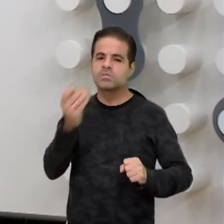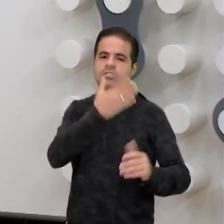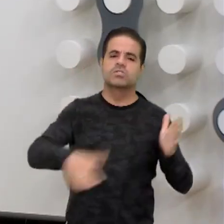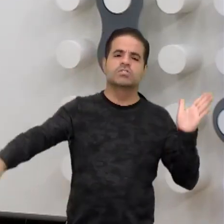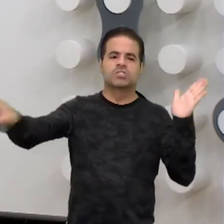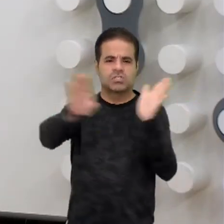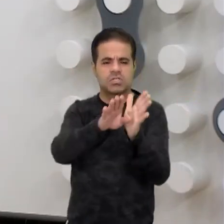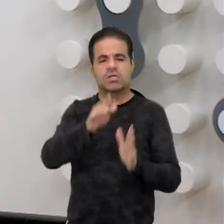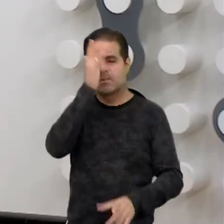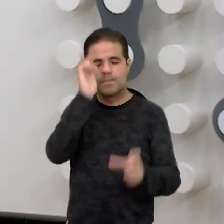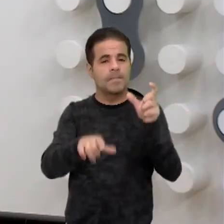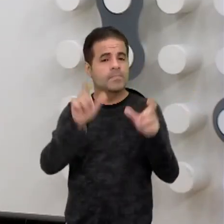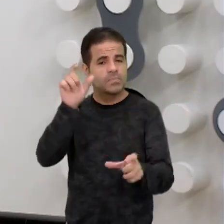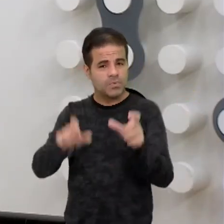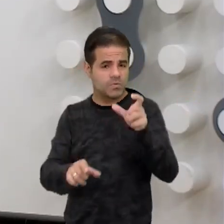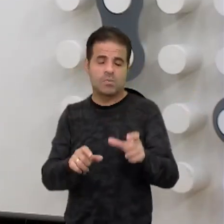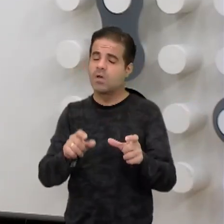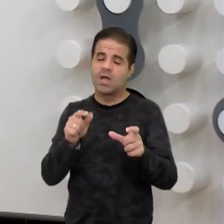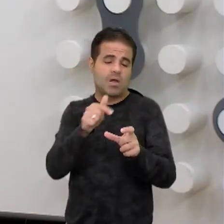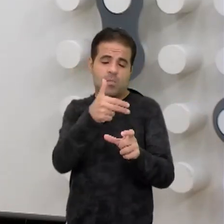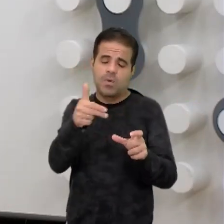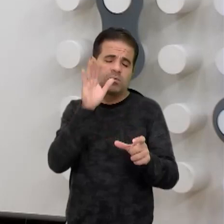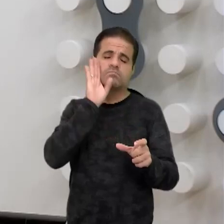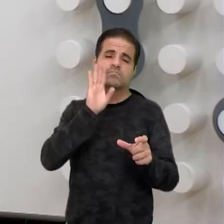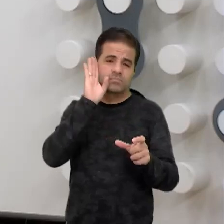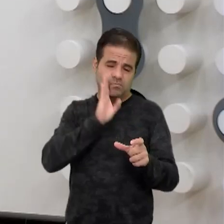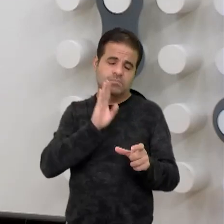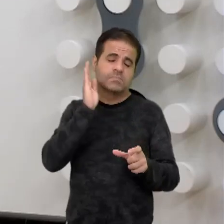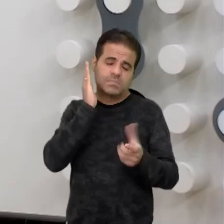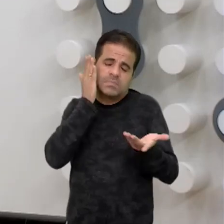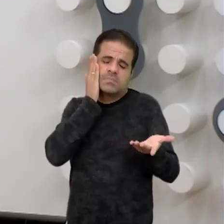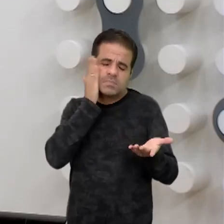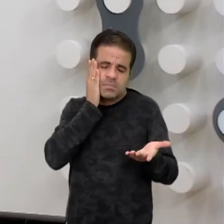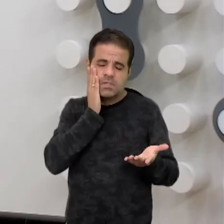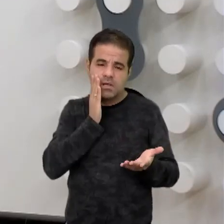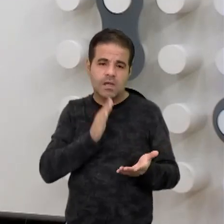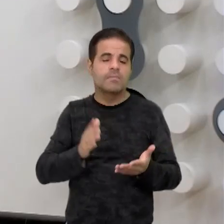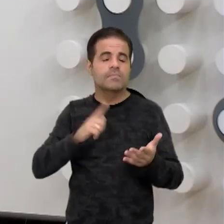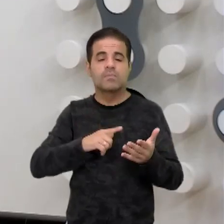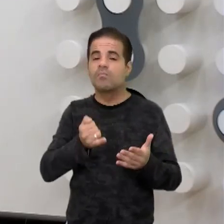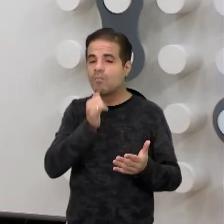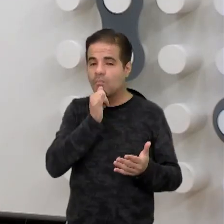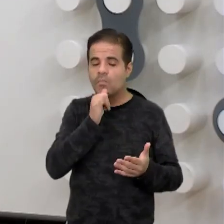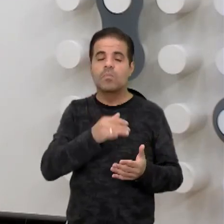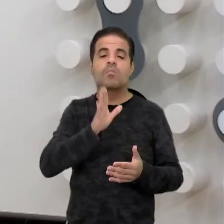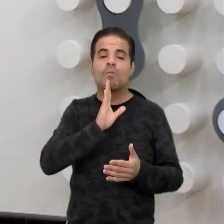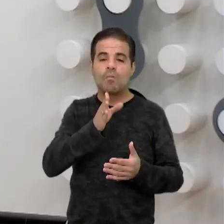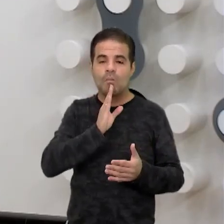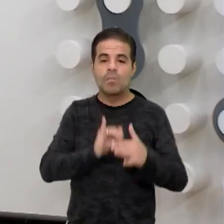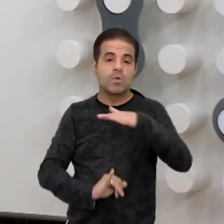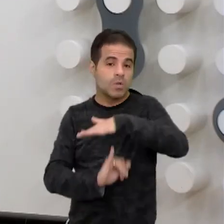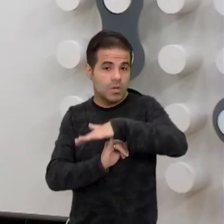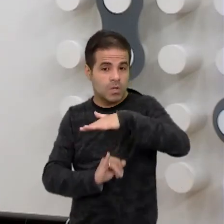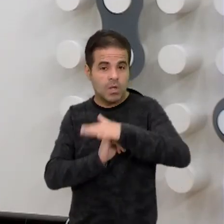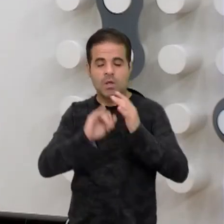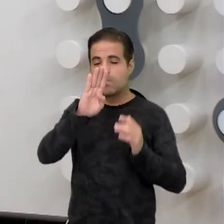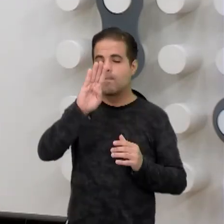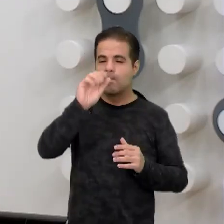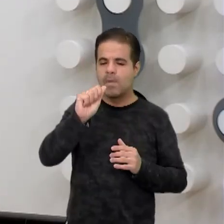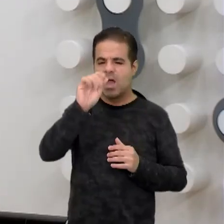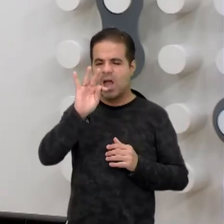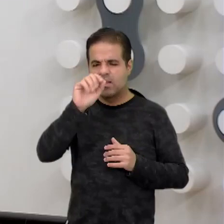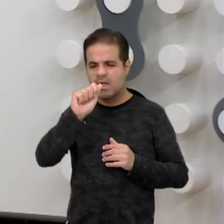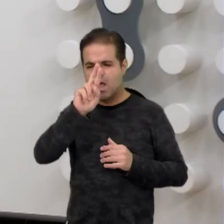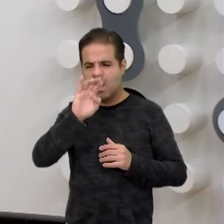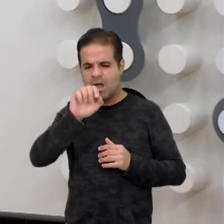chegar nessas pessoas. Então isso é uma coisa legal até, né? Nós temos, por exemplo, eu conheço o Instituto Bacarelli,